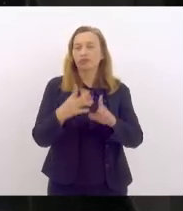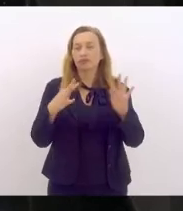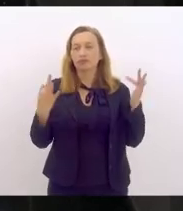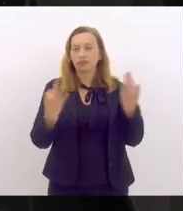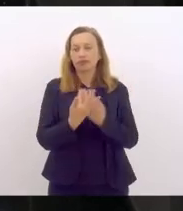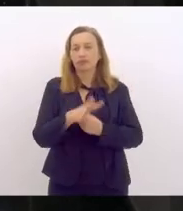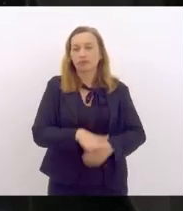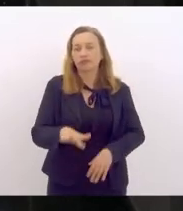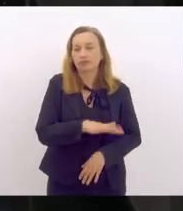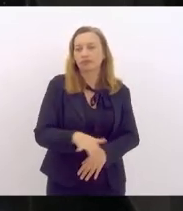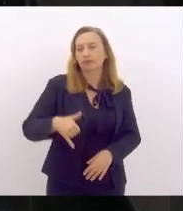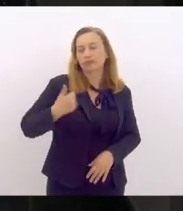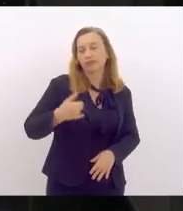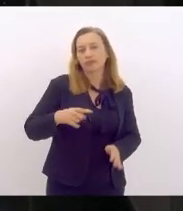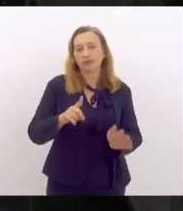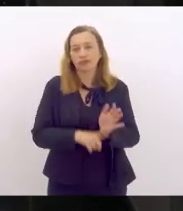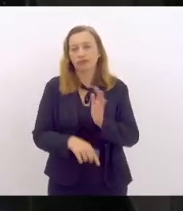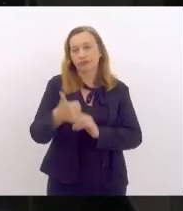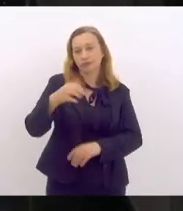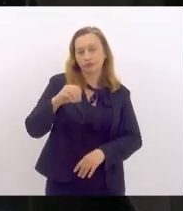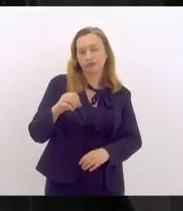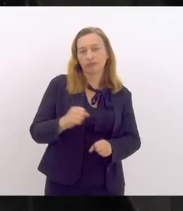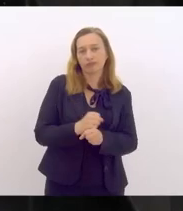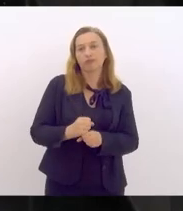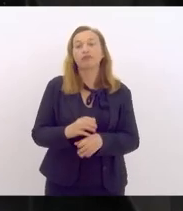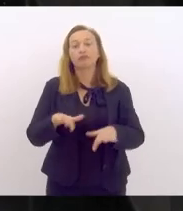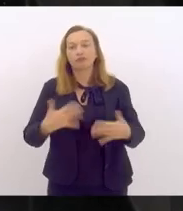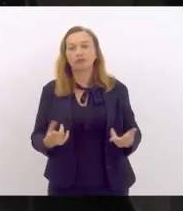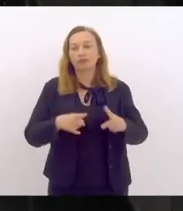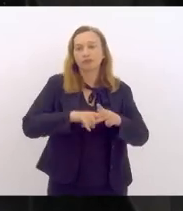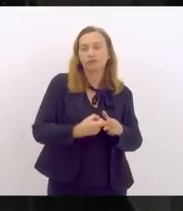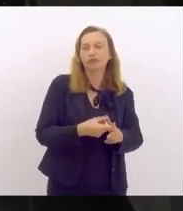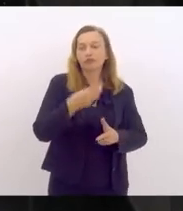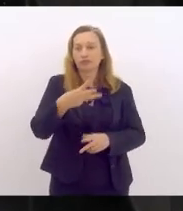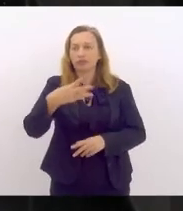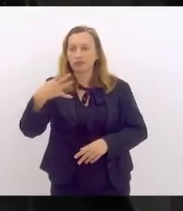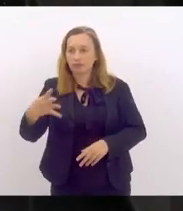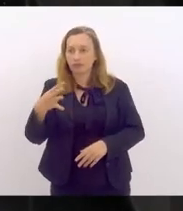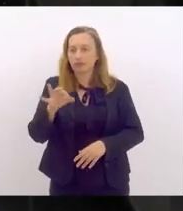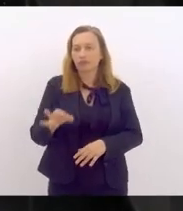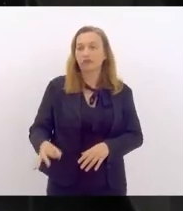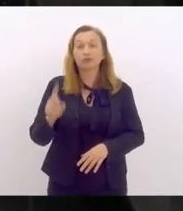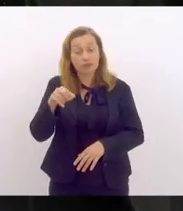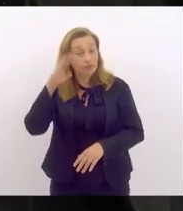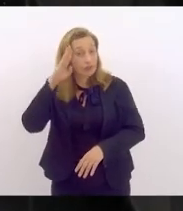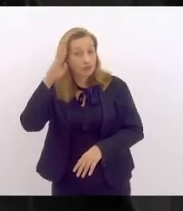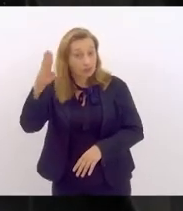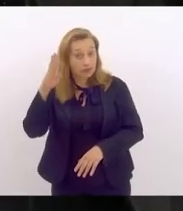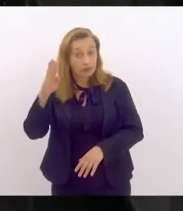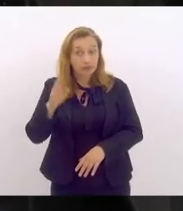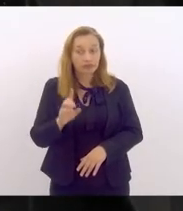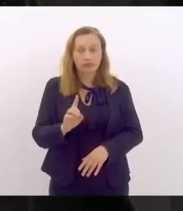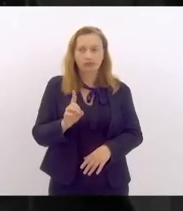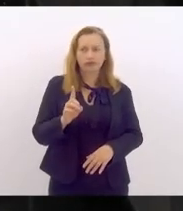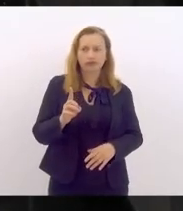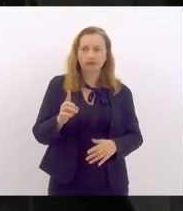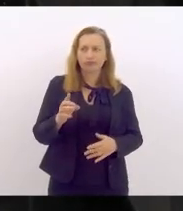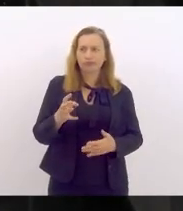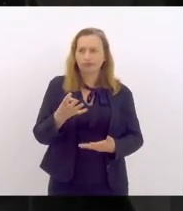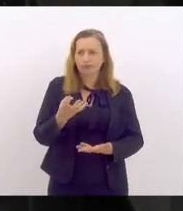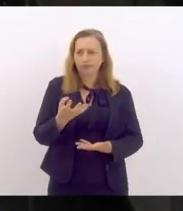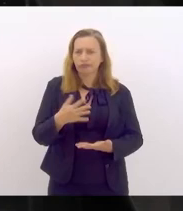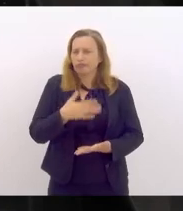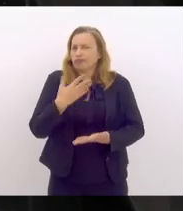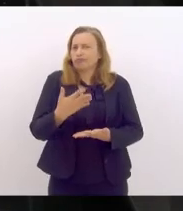famílias com crianças menores de 10 anos então esse reajuste de 34%. é fundamental que não surpreende o veto do bolsonaro